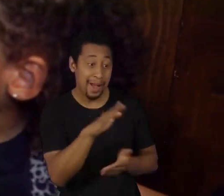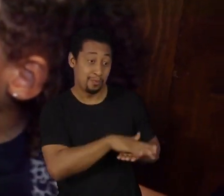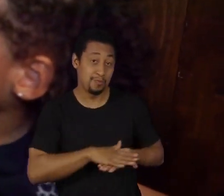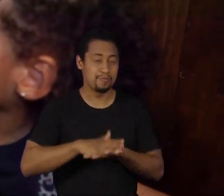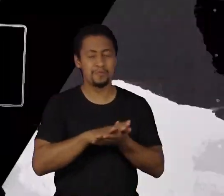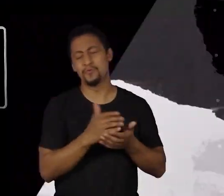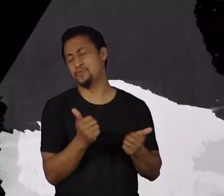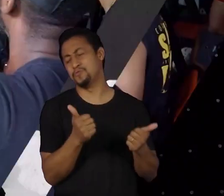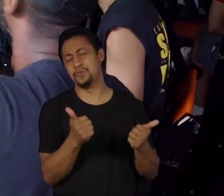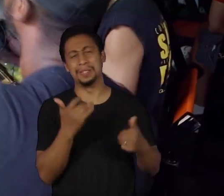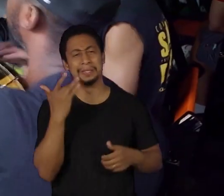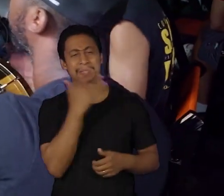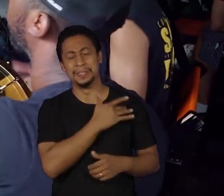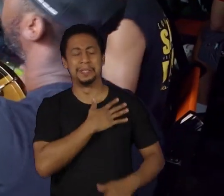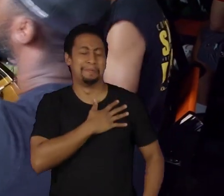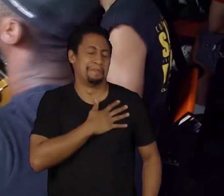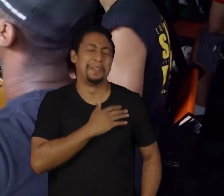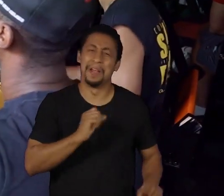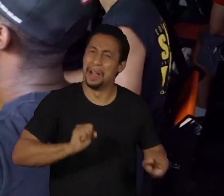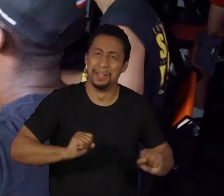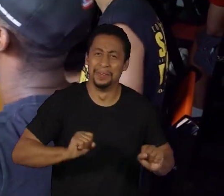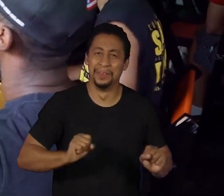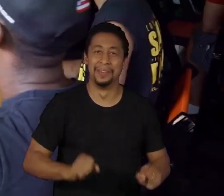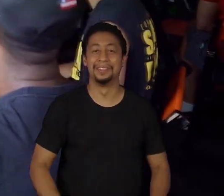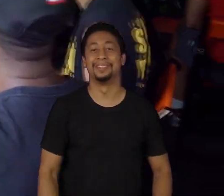Delícia, adoro.